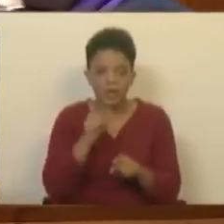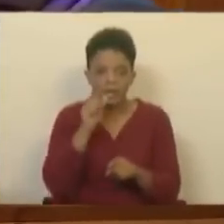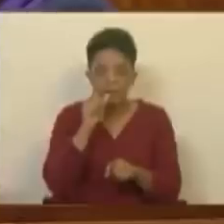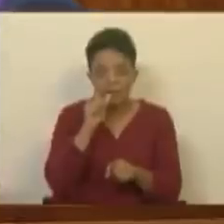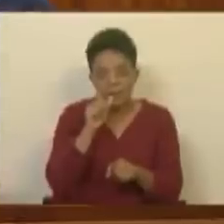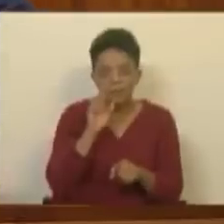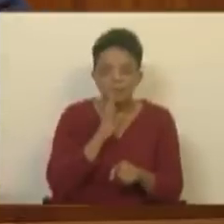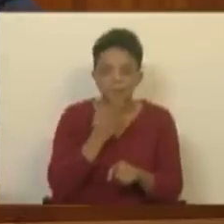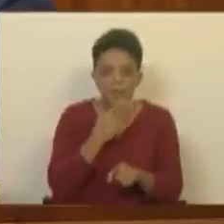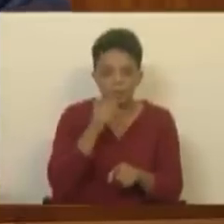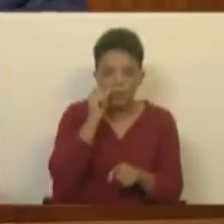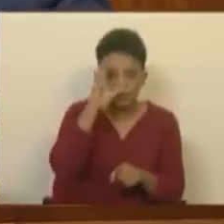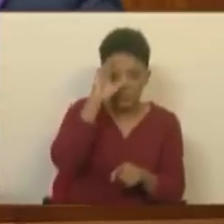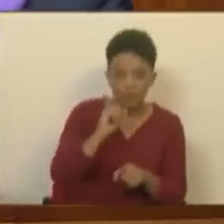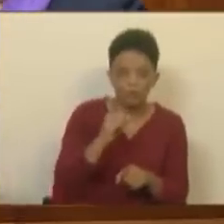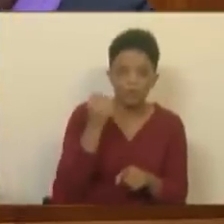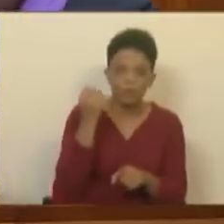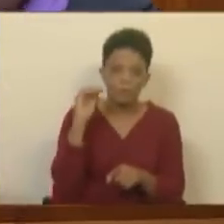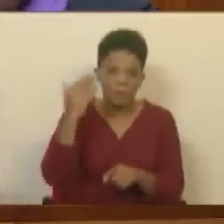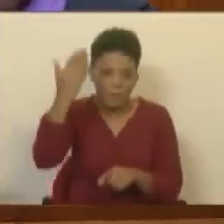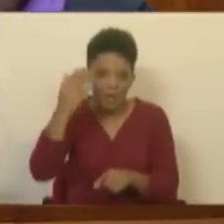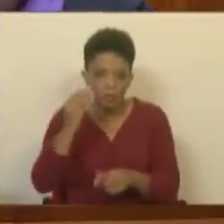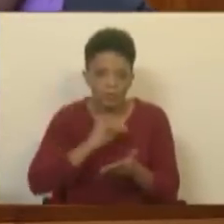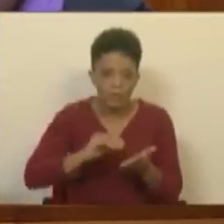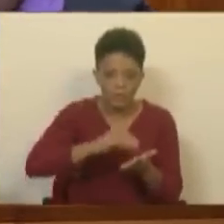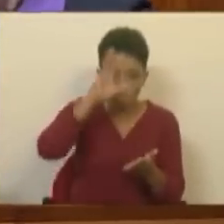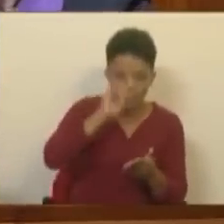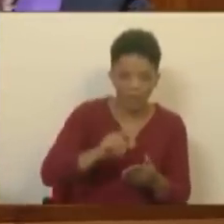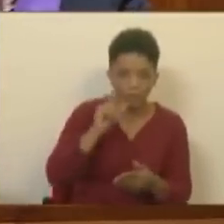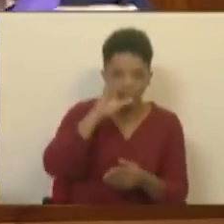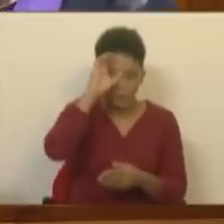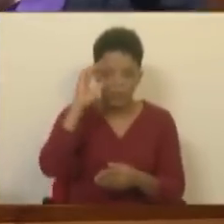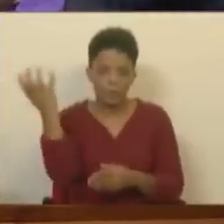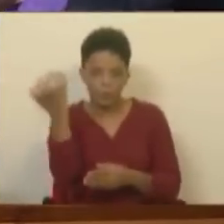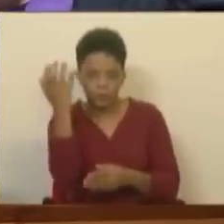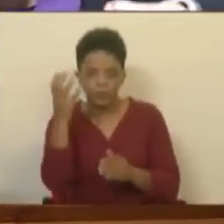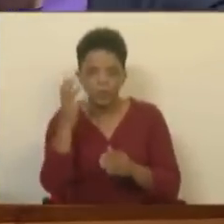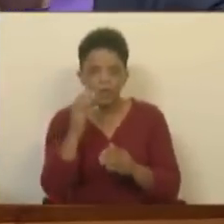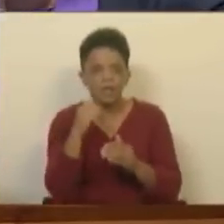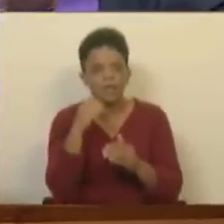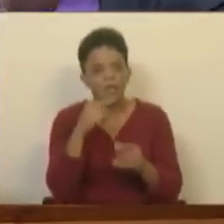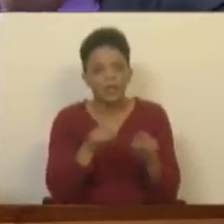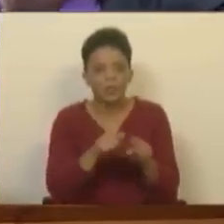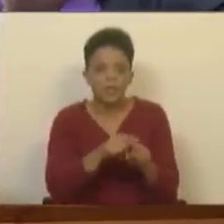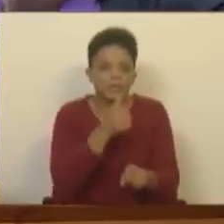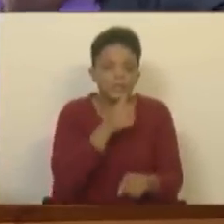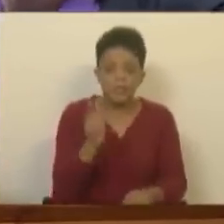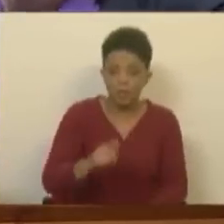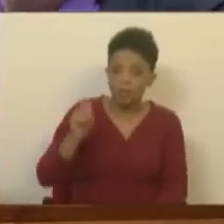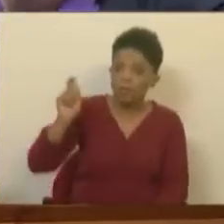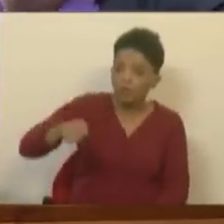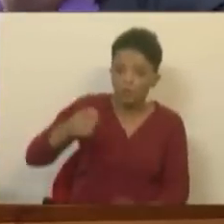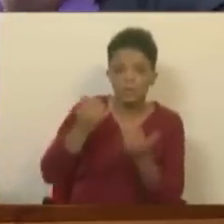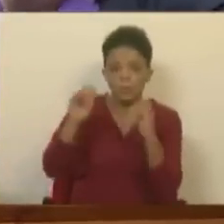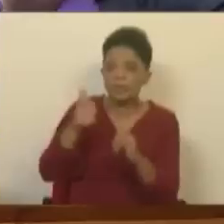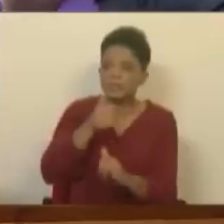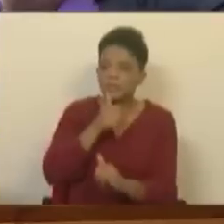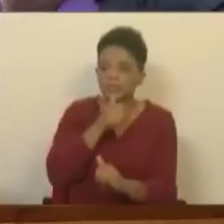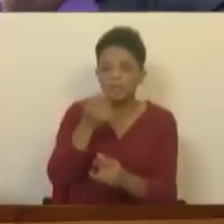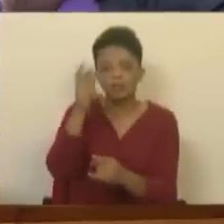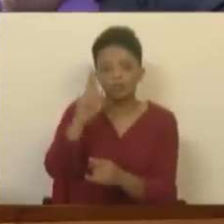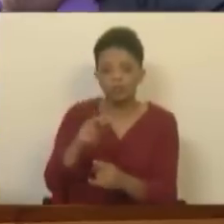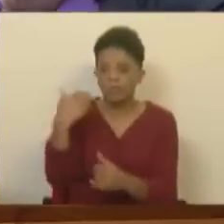primeiro nisto pelo gosto do munista da cultura da secretária de Estado ou do diretor-geral mas já não atribuídos por um jogo e quem